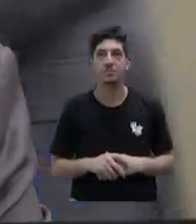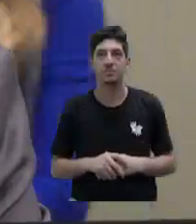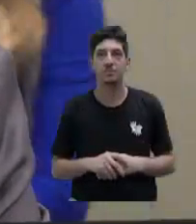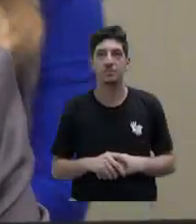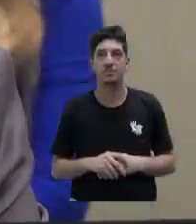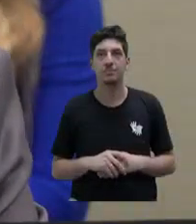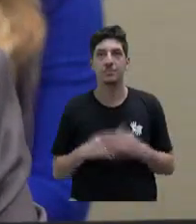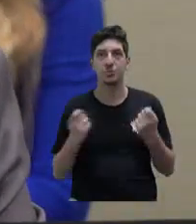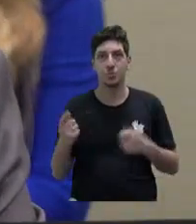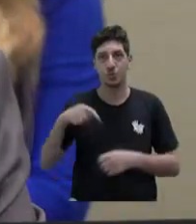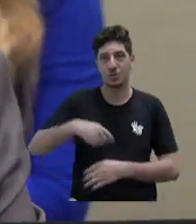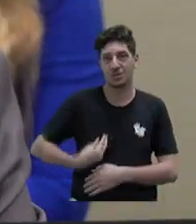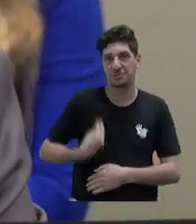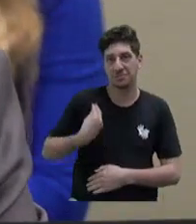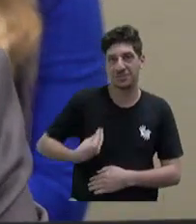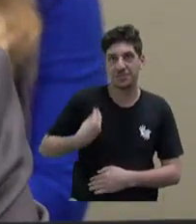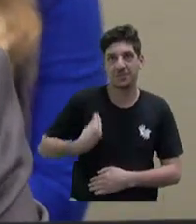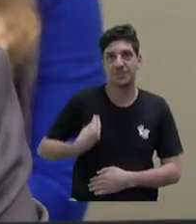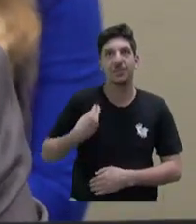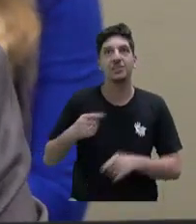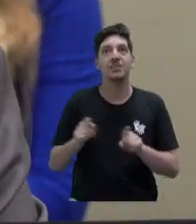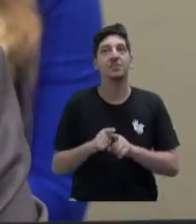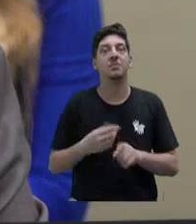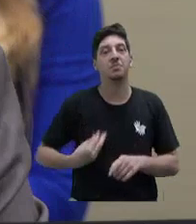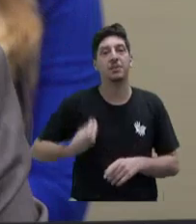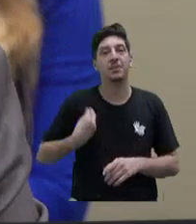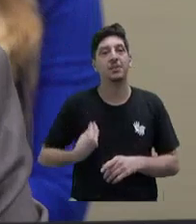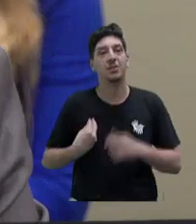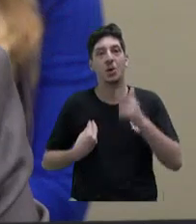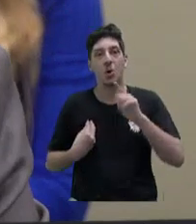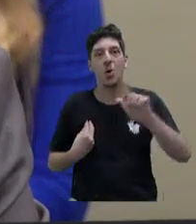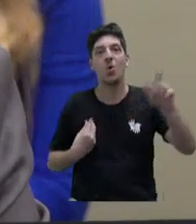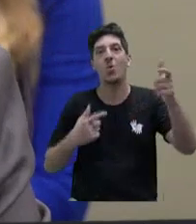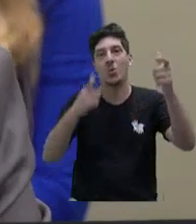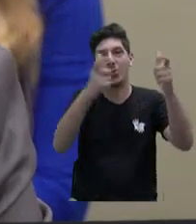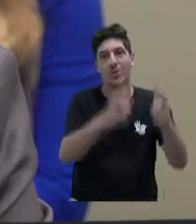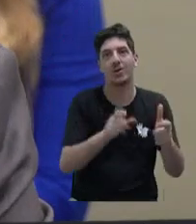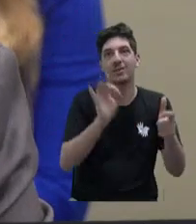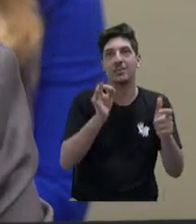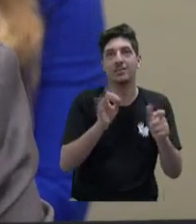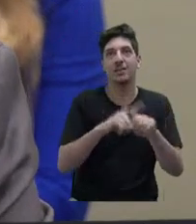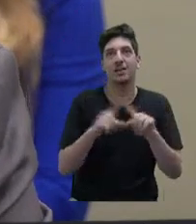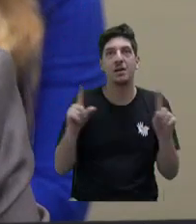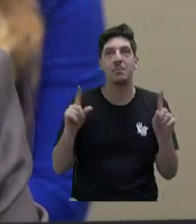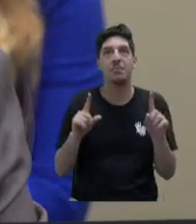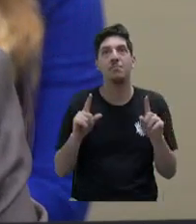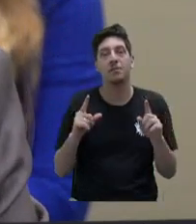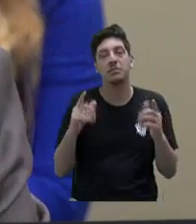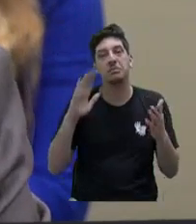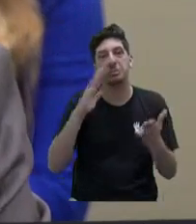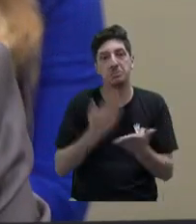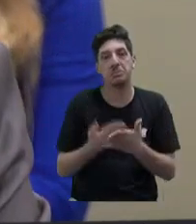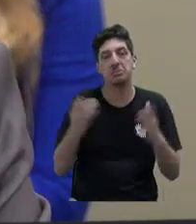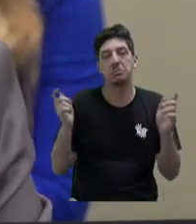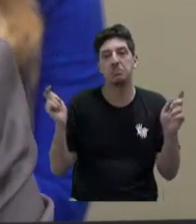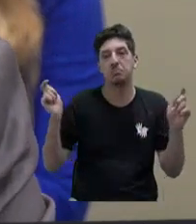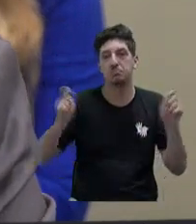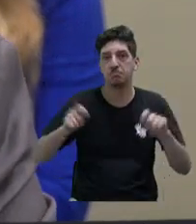estar aqui, presente aqui, estar presente no outro ambiente lá, mas, enfim, acredito que nós tivemos